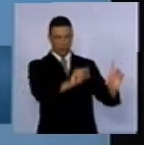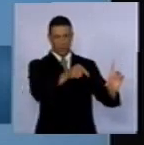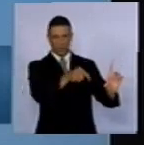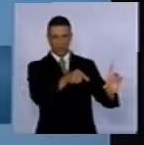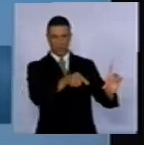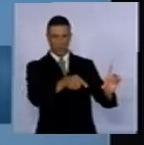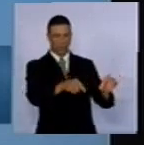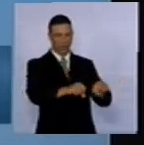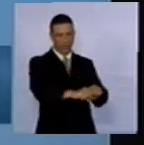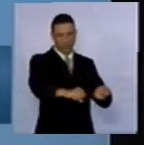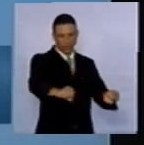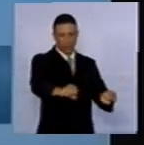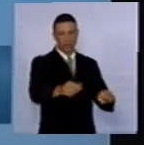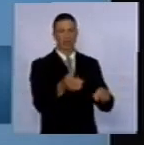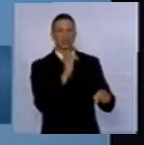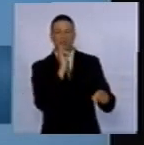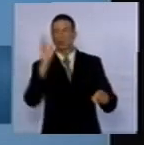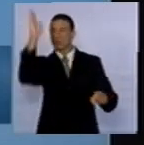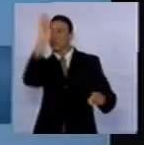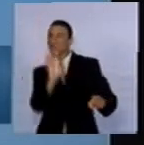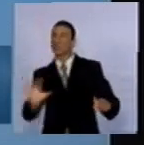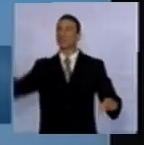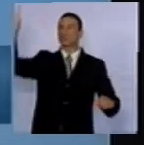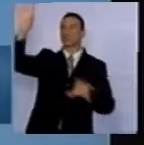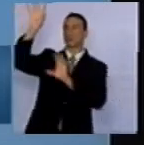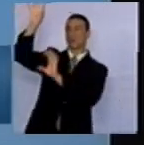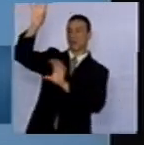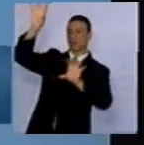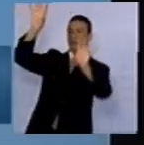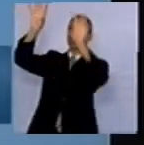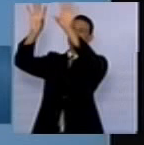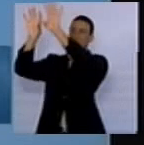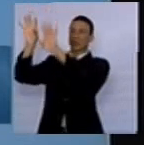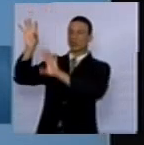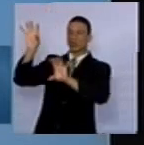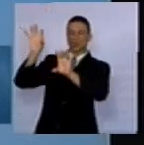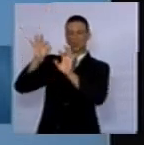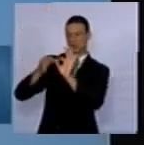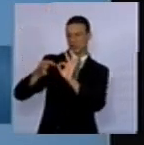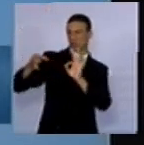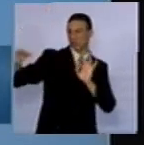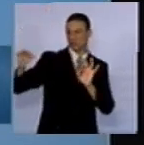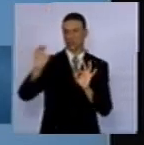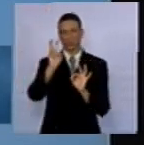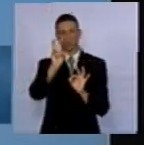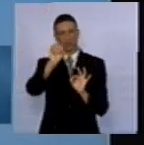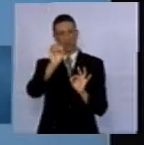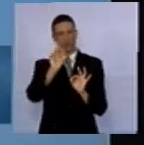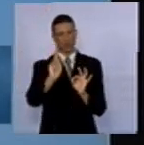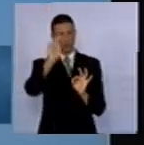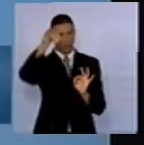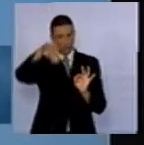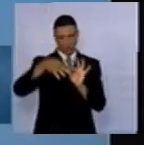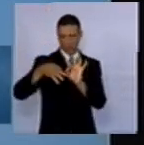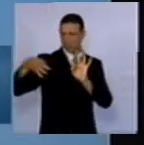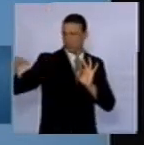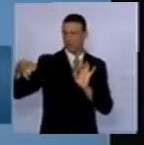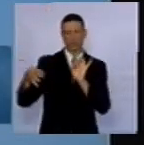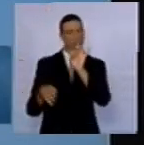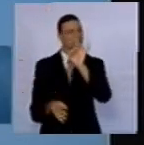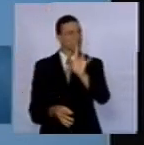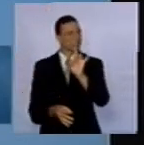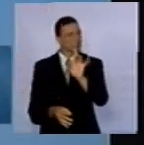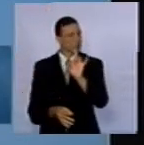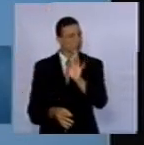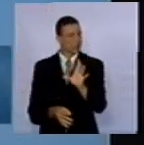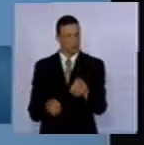ela podia formar cadernos nacionais mas ela era local até porque o alcance era 50 km e as regulações nacionais